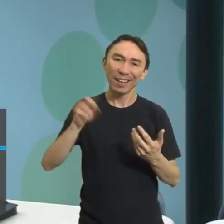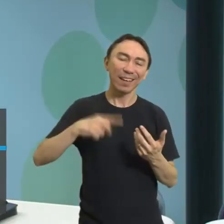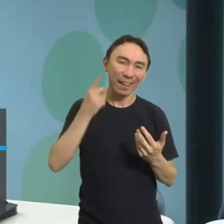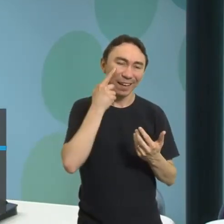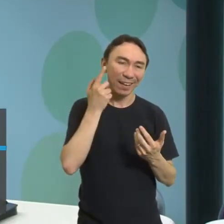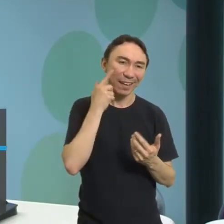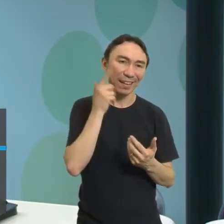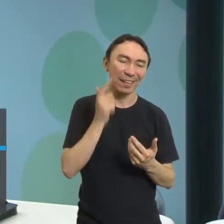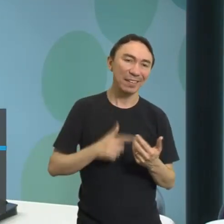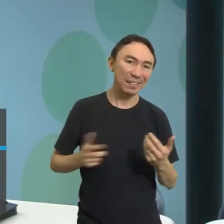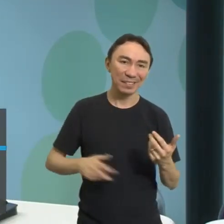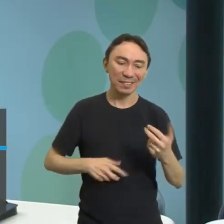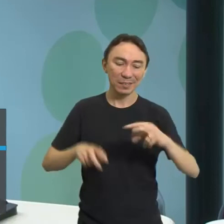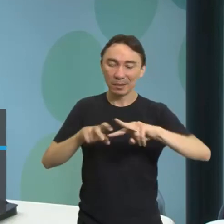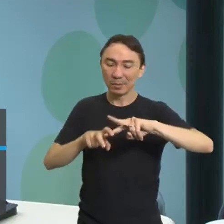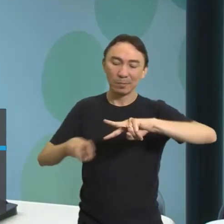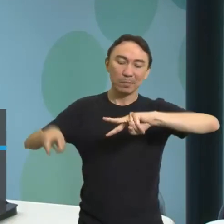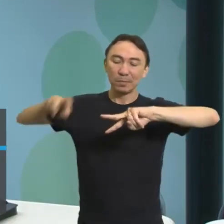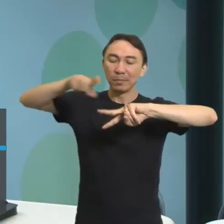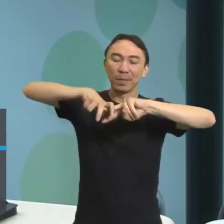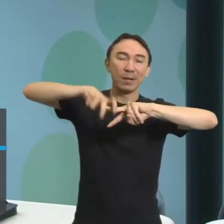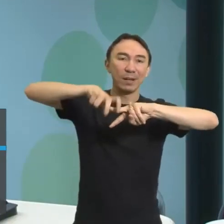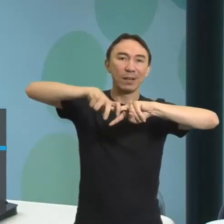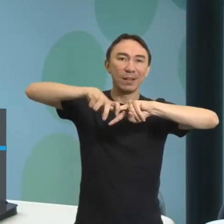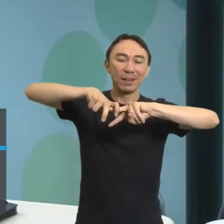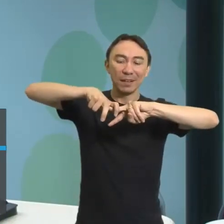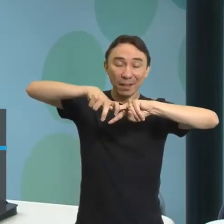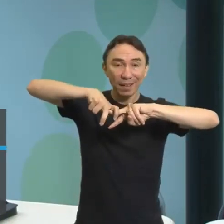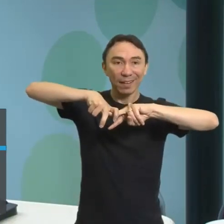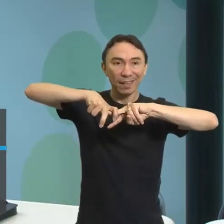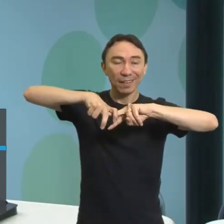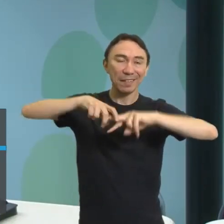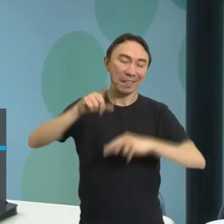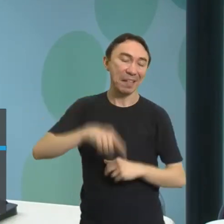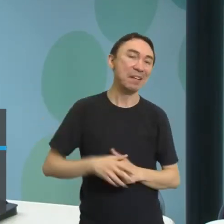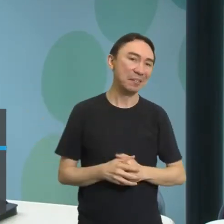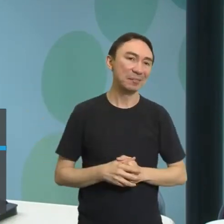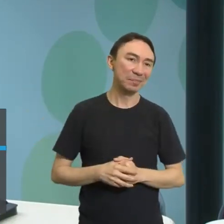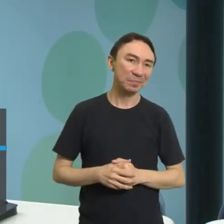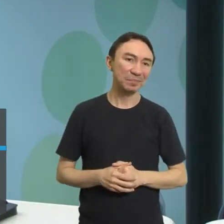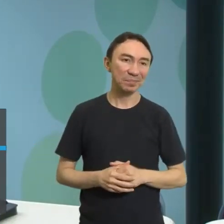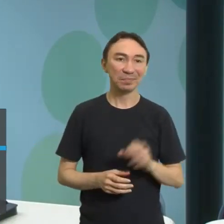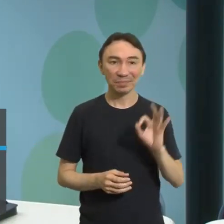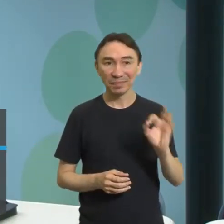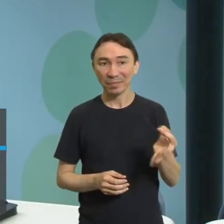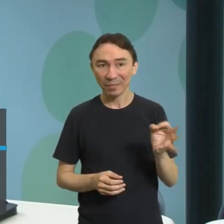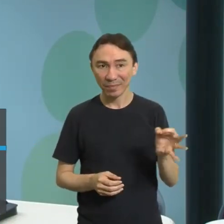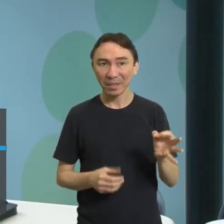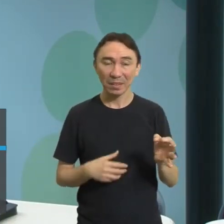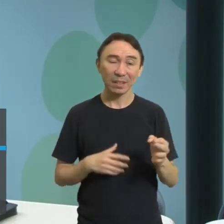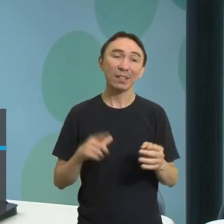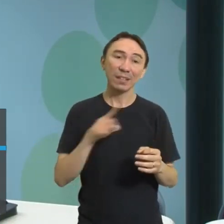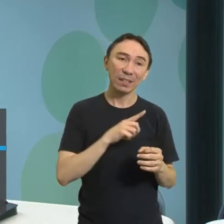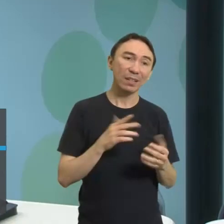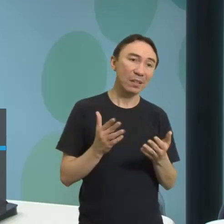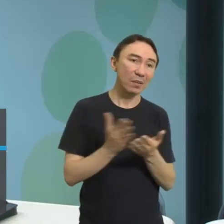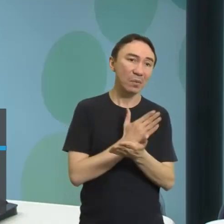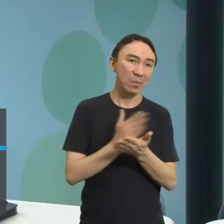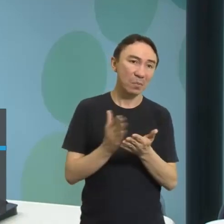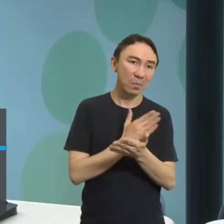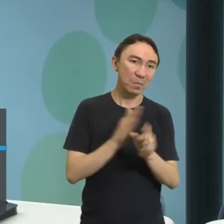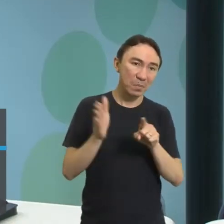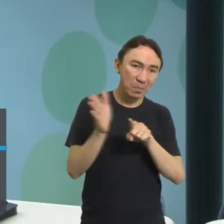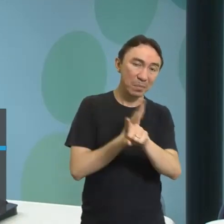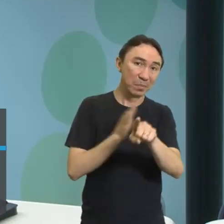né? Ficam ali parados, é o empoleirar-se. Então, aqui nós colocamos algumas perguntas, sugerimos